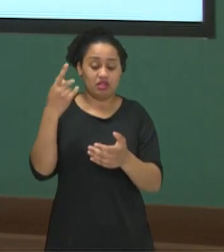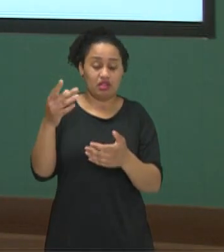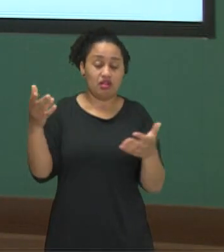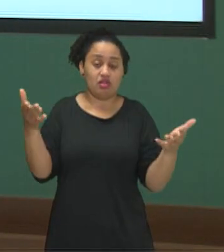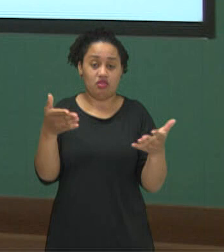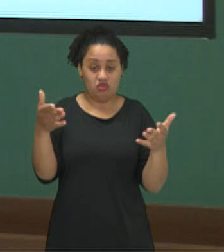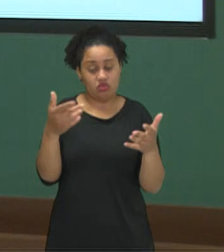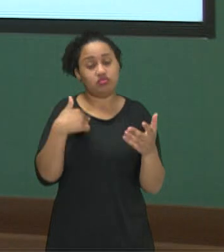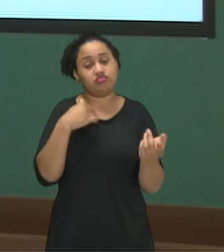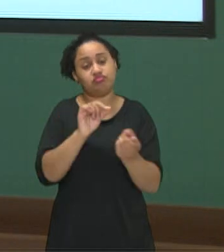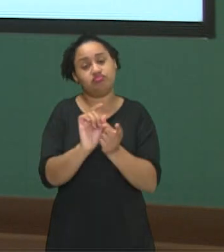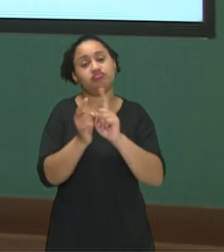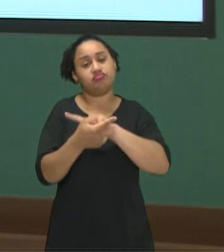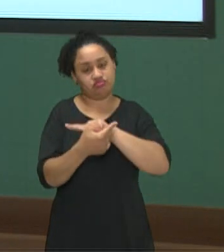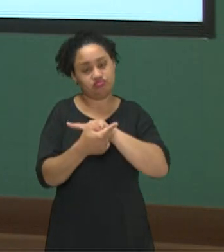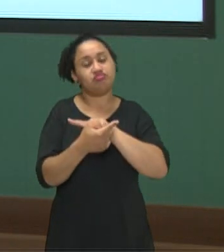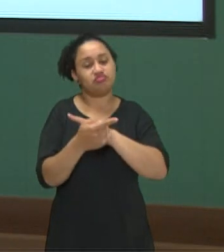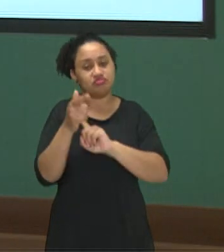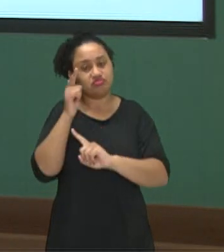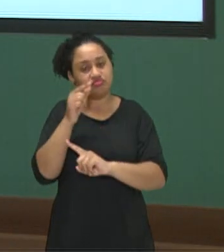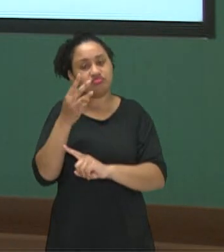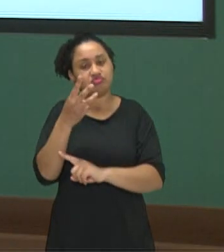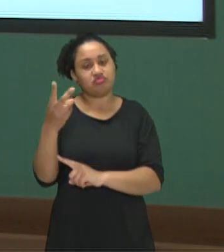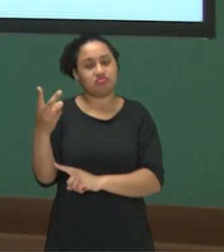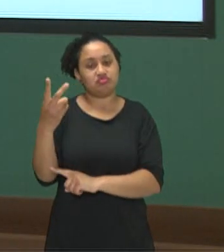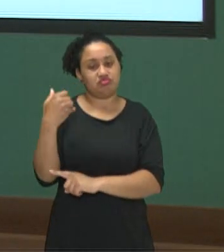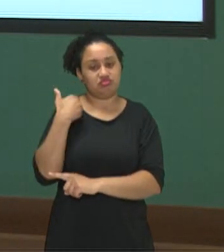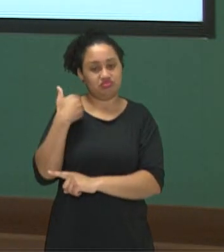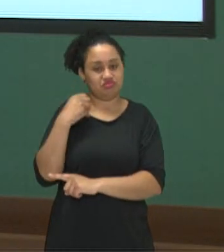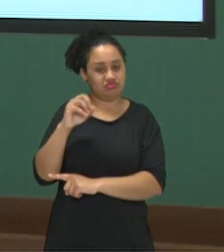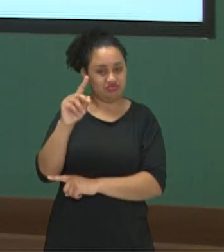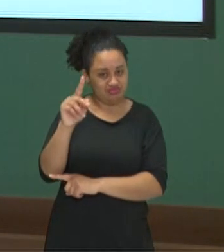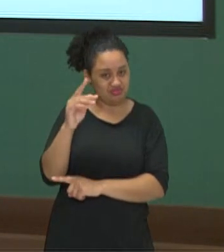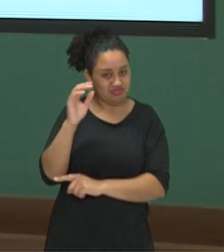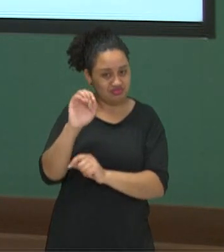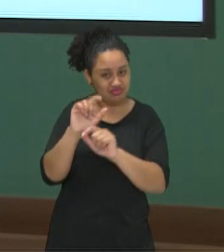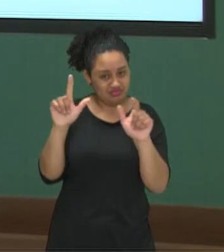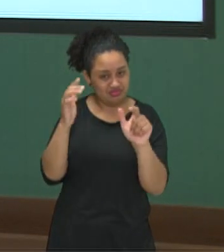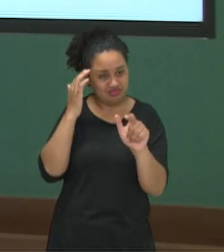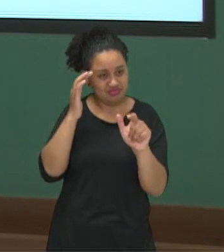fazemos a operação inversa e chegamos aos 32 anos. Tranquilo?